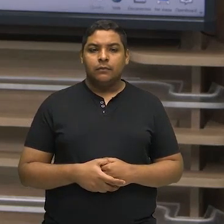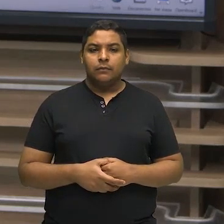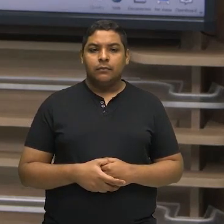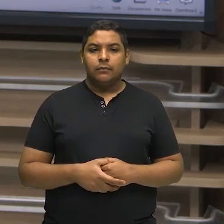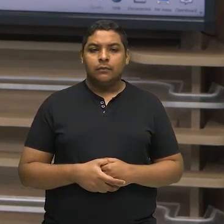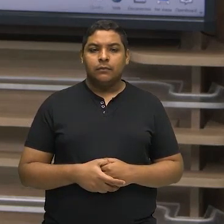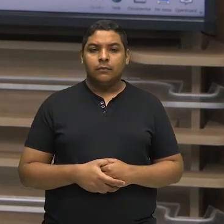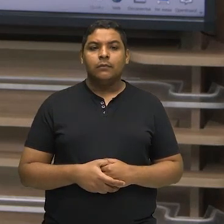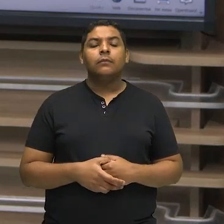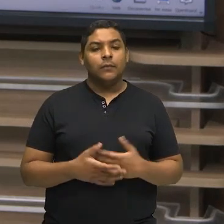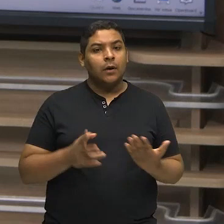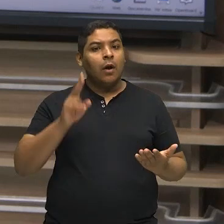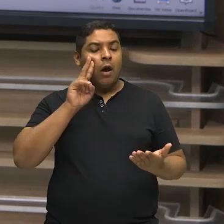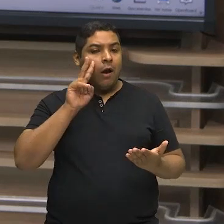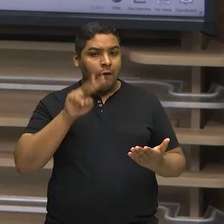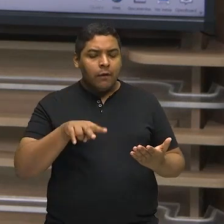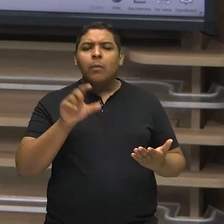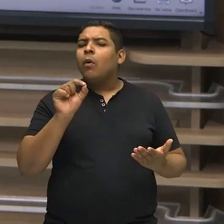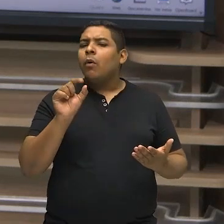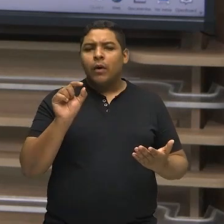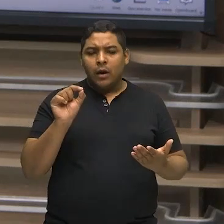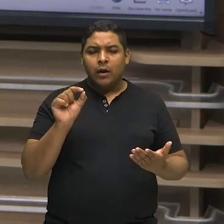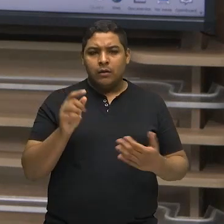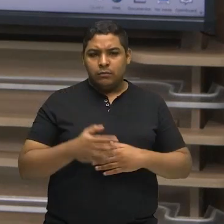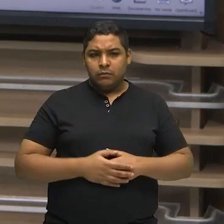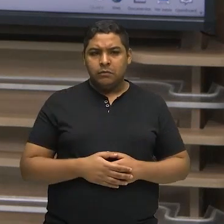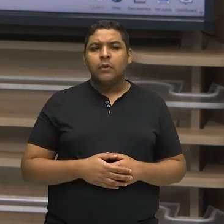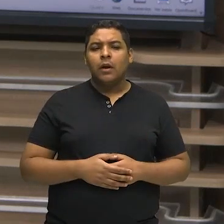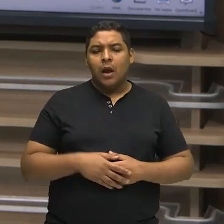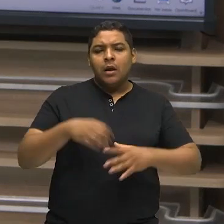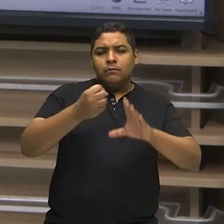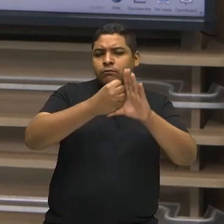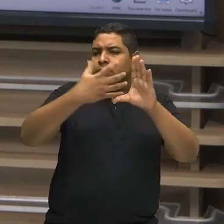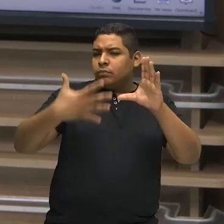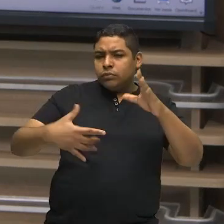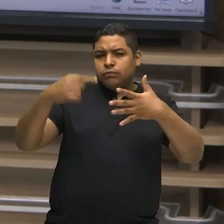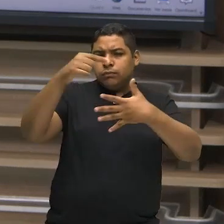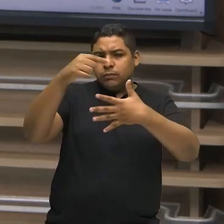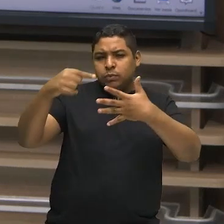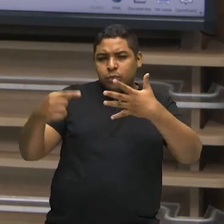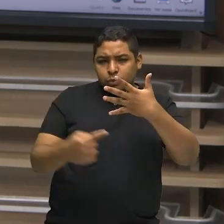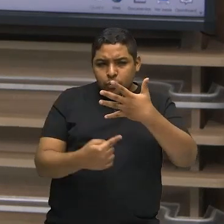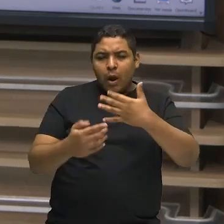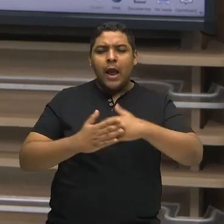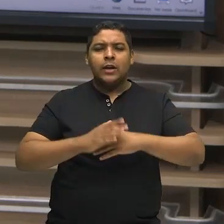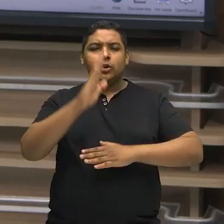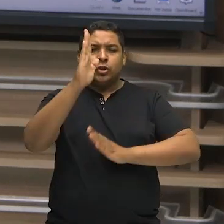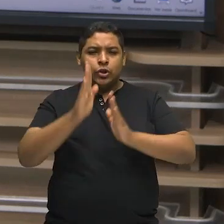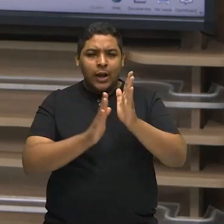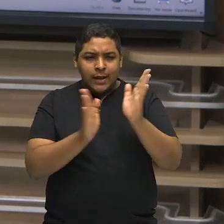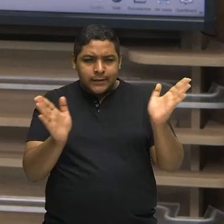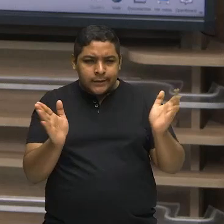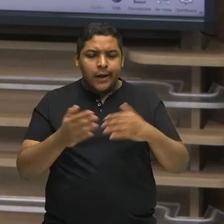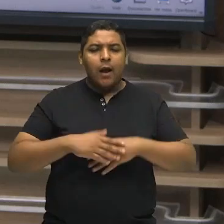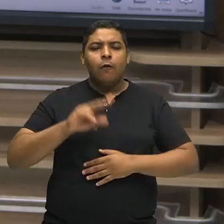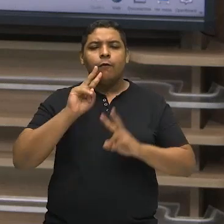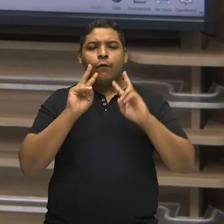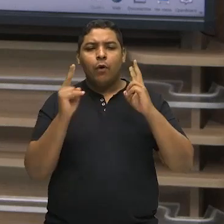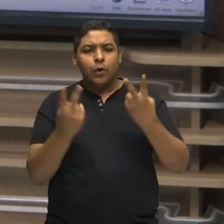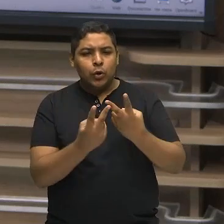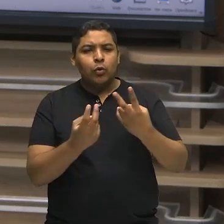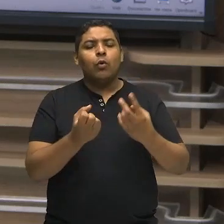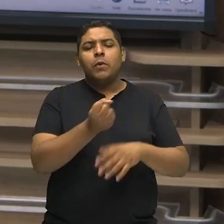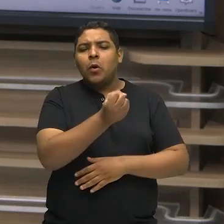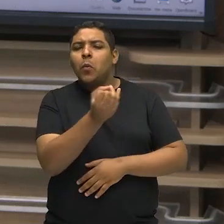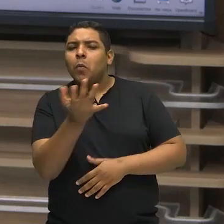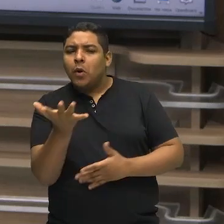nós vimos a classificação da linha, nós vimos quanto à direção, quanto ao volume, né, quanto à quantidade.